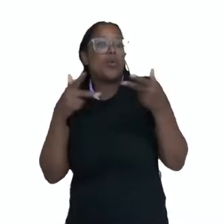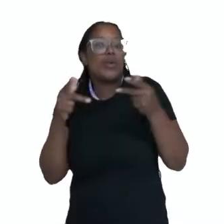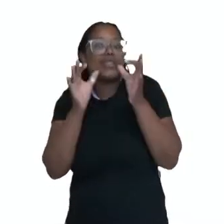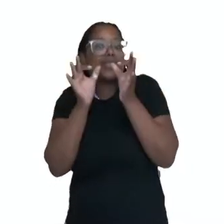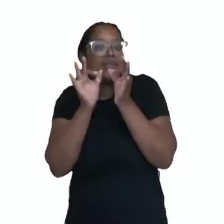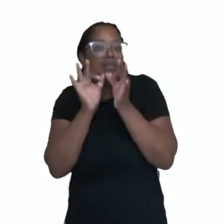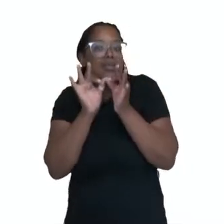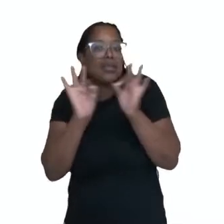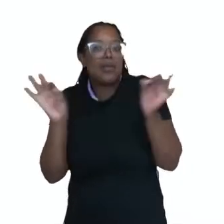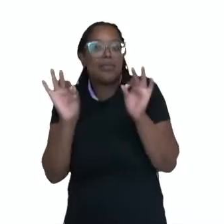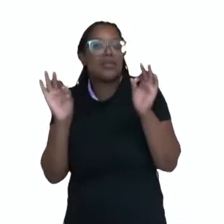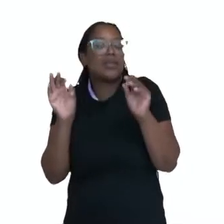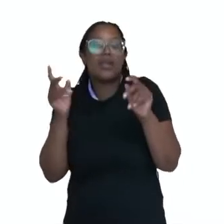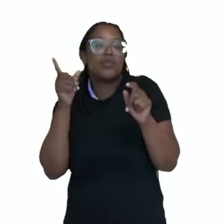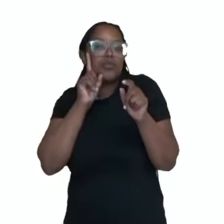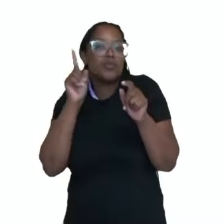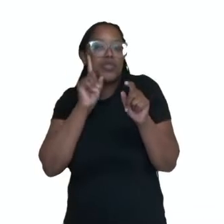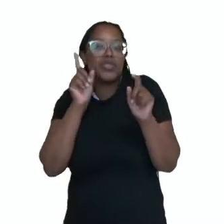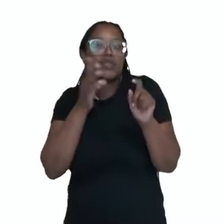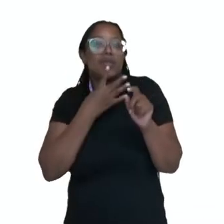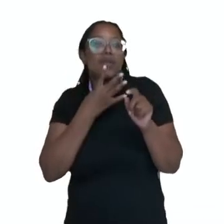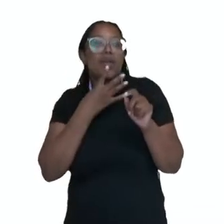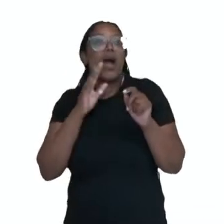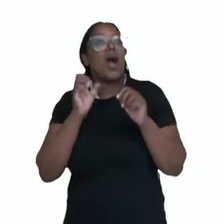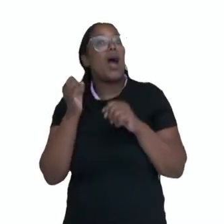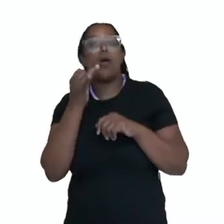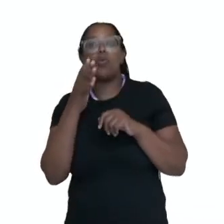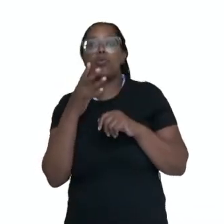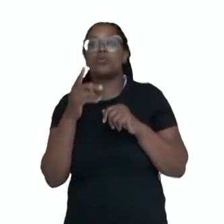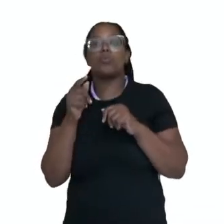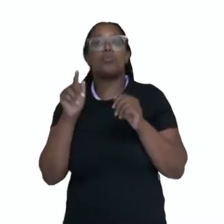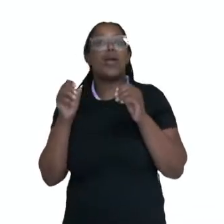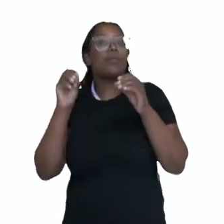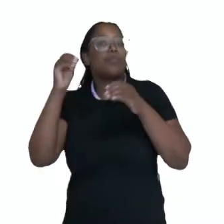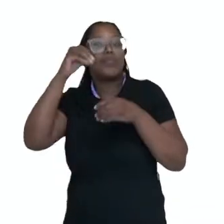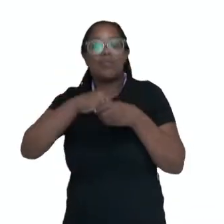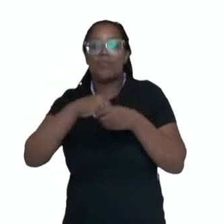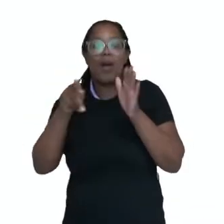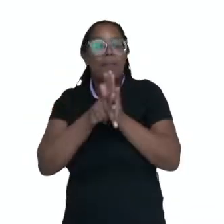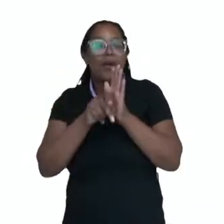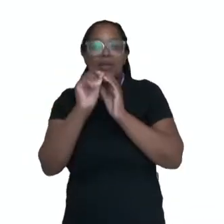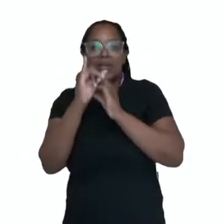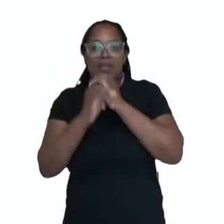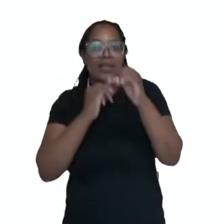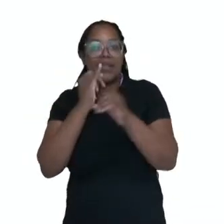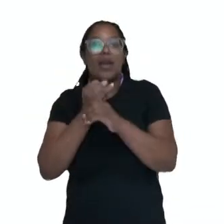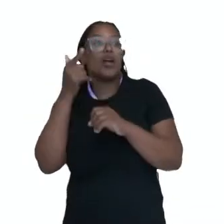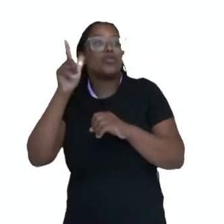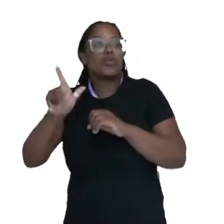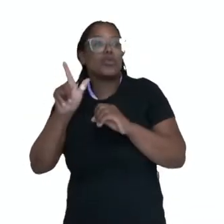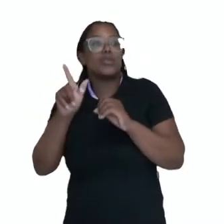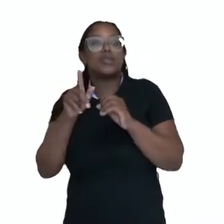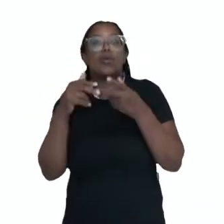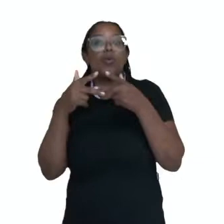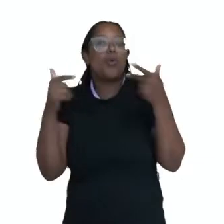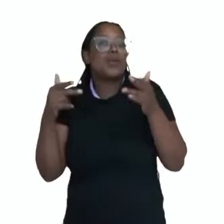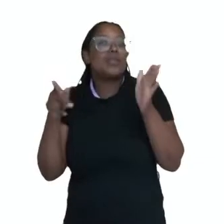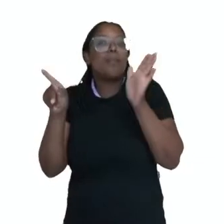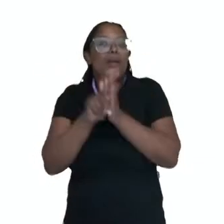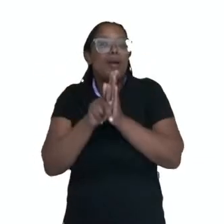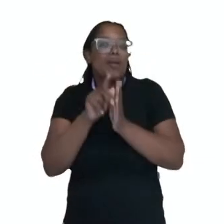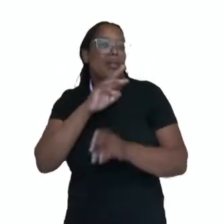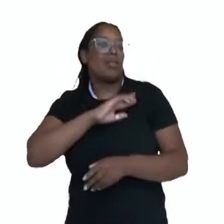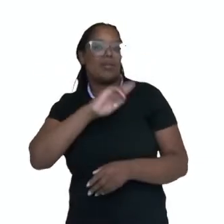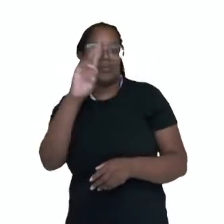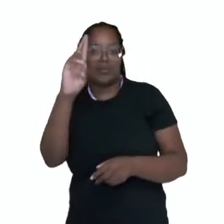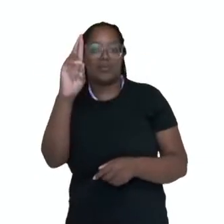redes sociais. E as outras são símbolos sagrados, né? Elas são associadas a diversas